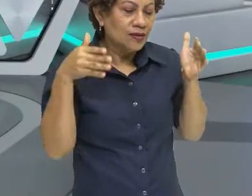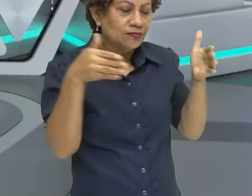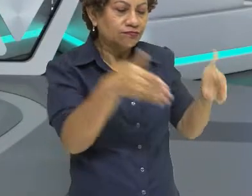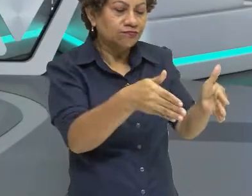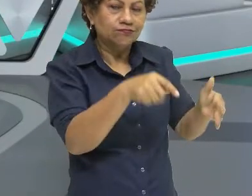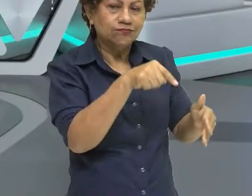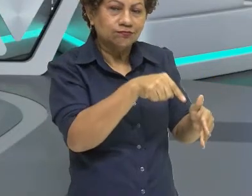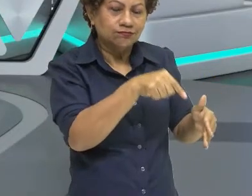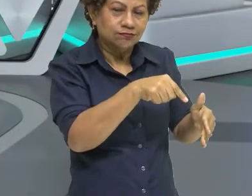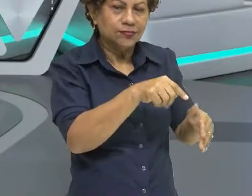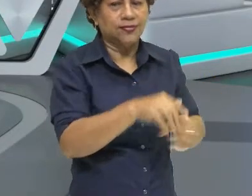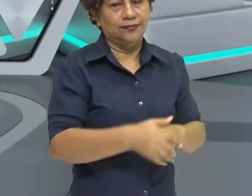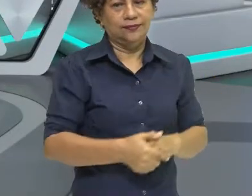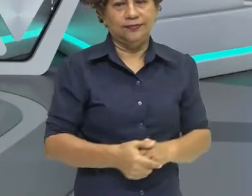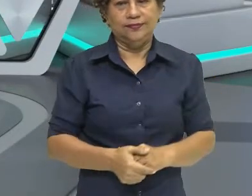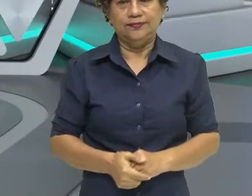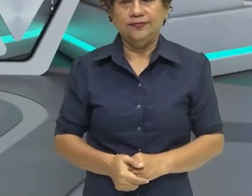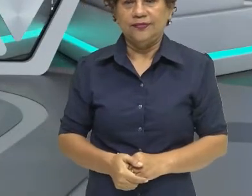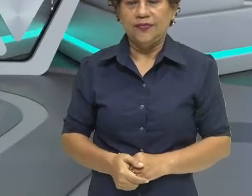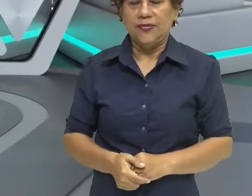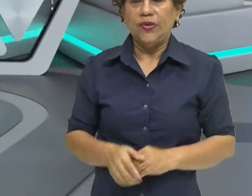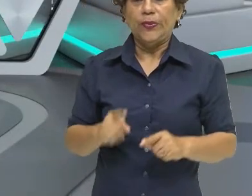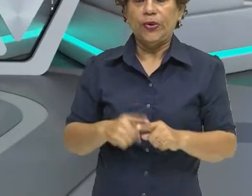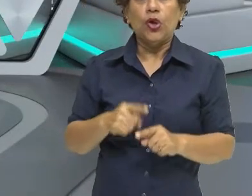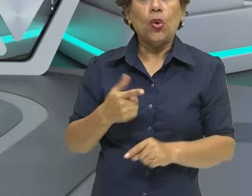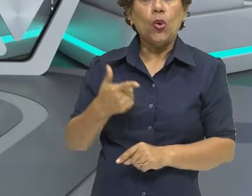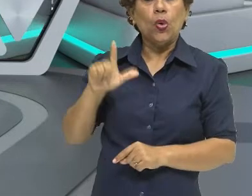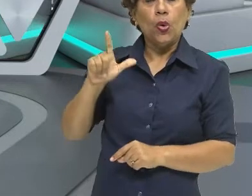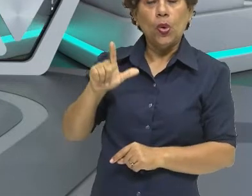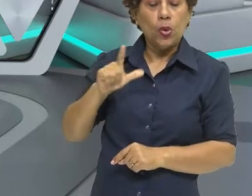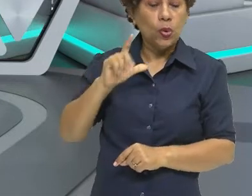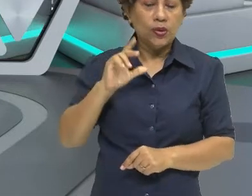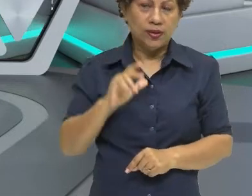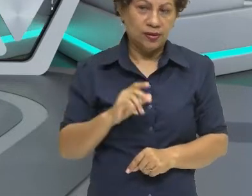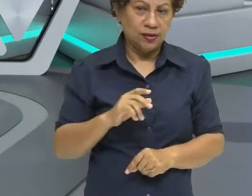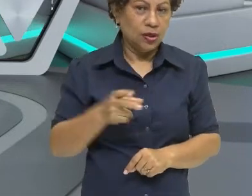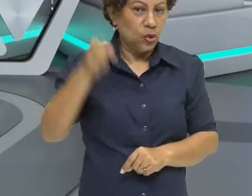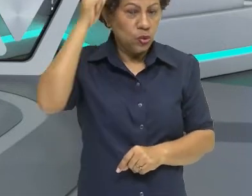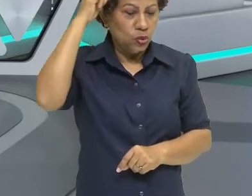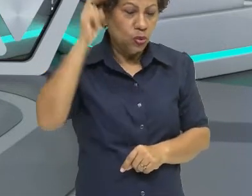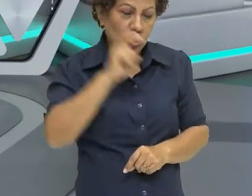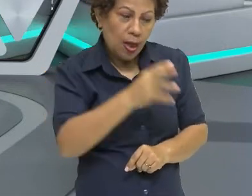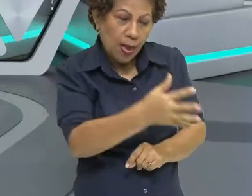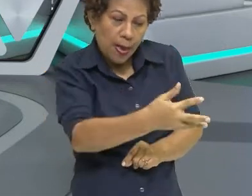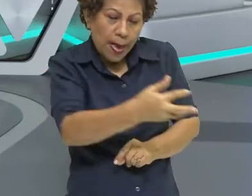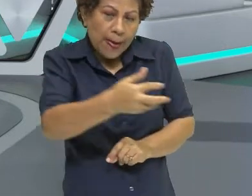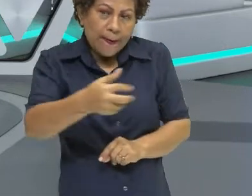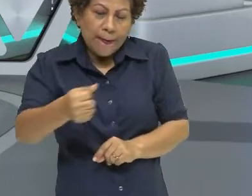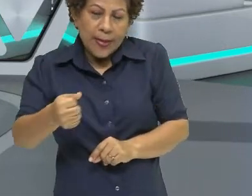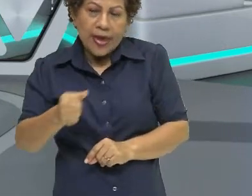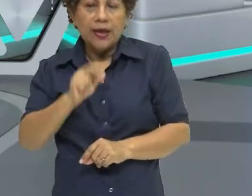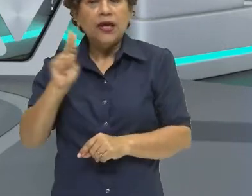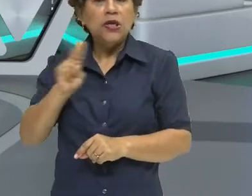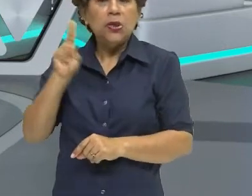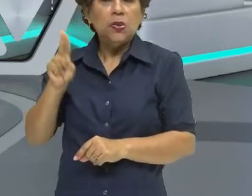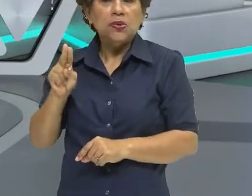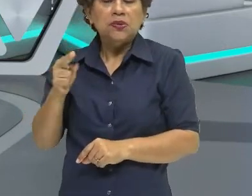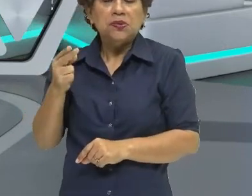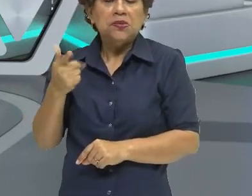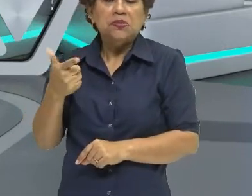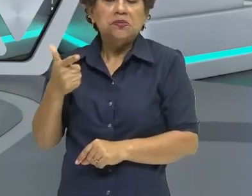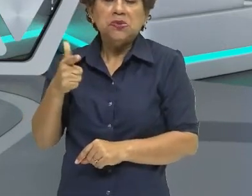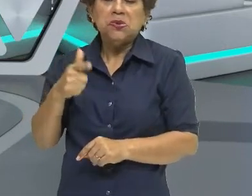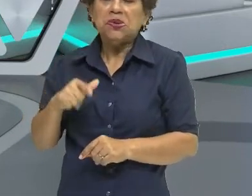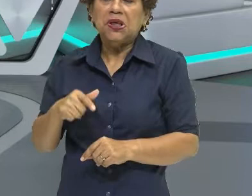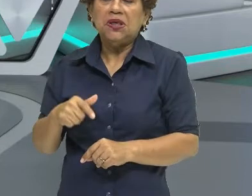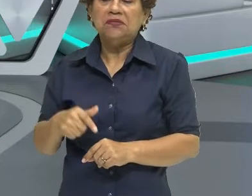esvaziam esse significado a partir do momento que uma outra cultura utiliza sem nenhum significado. Porque é